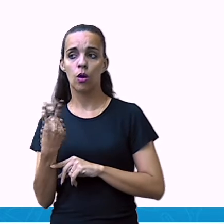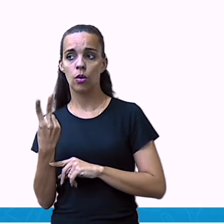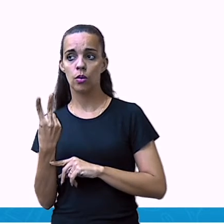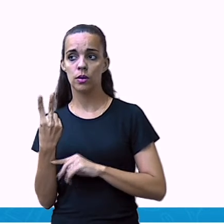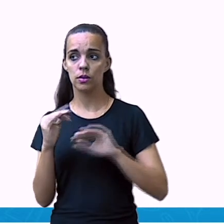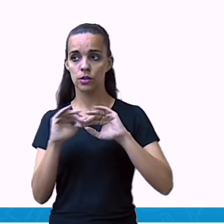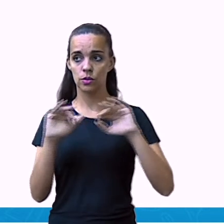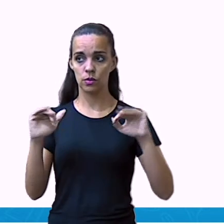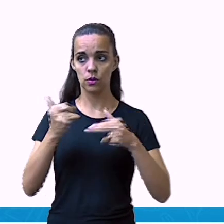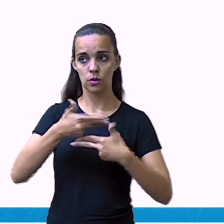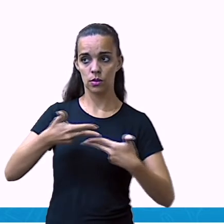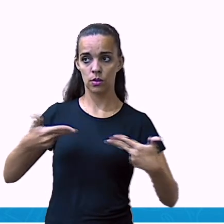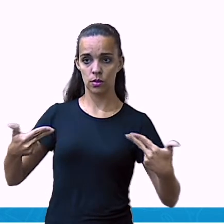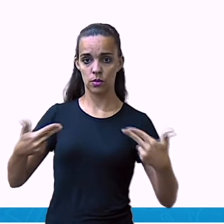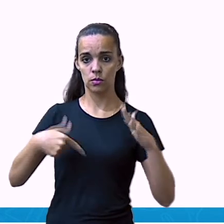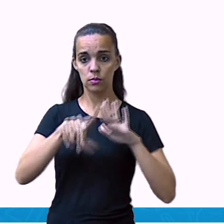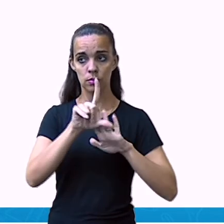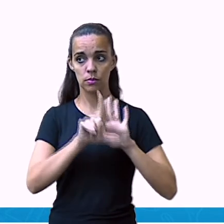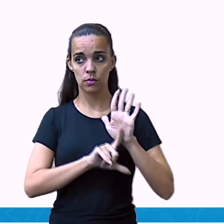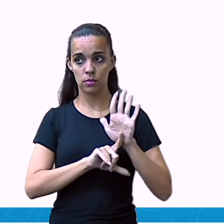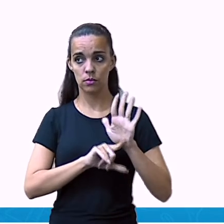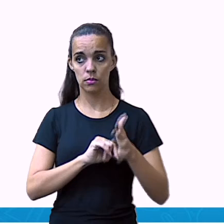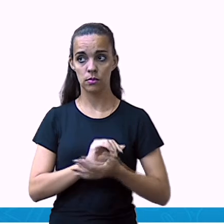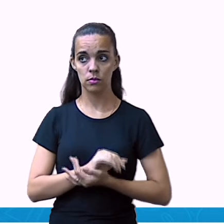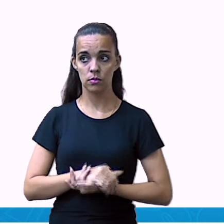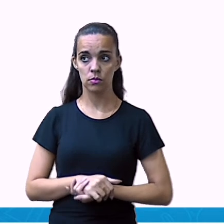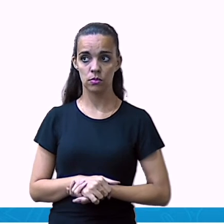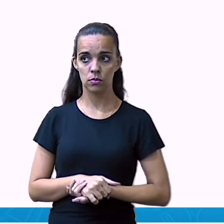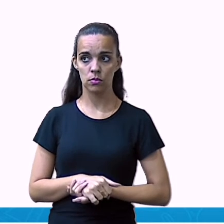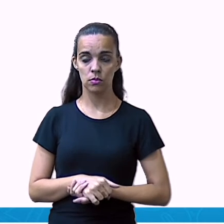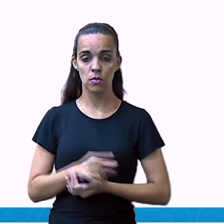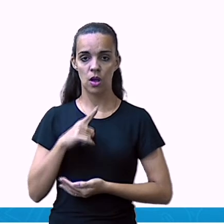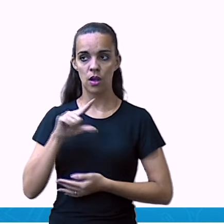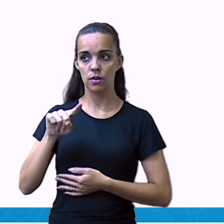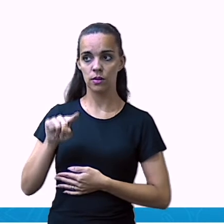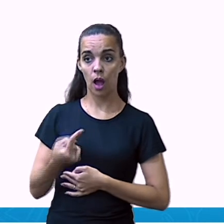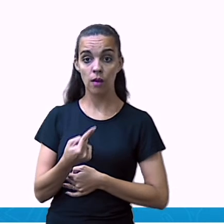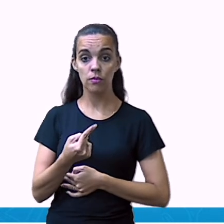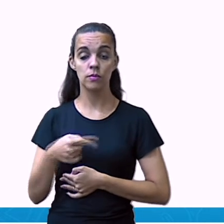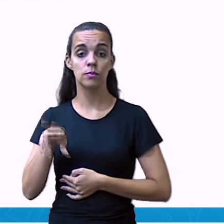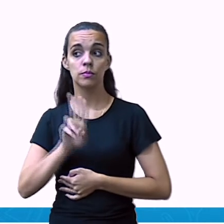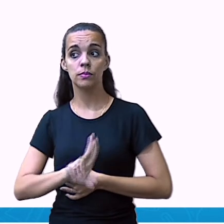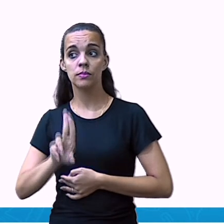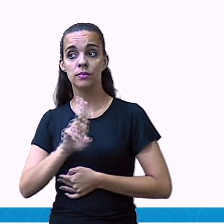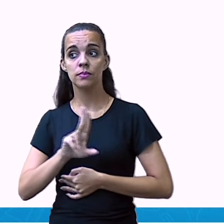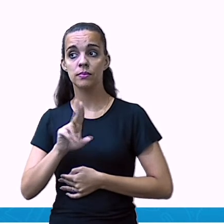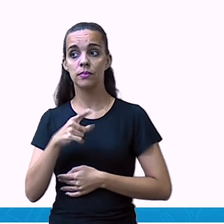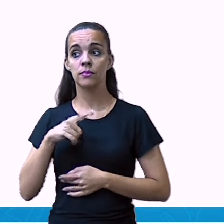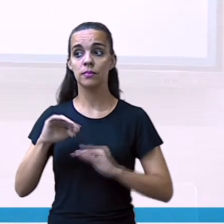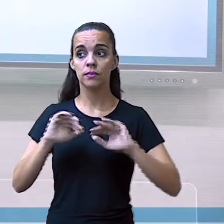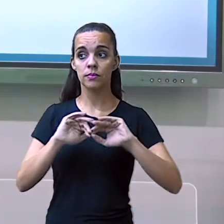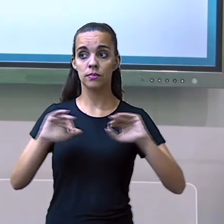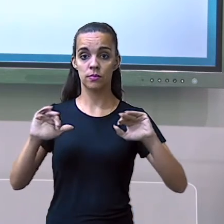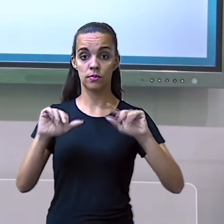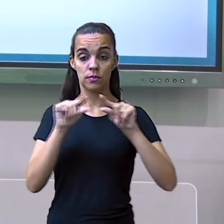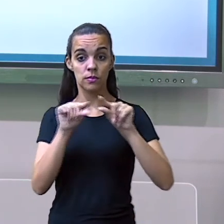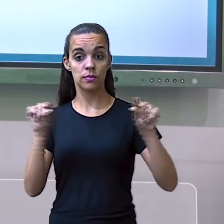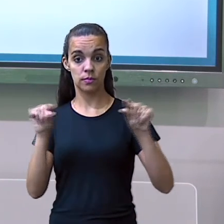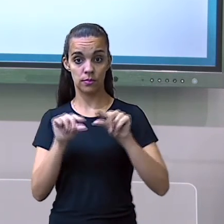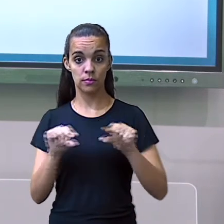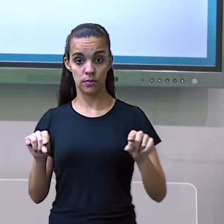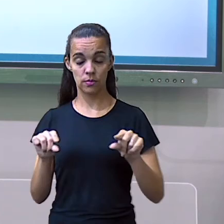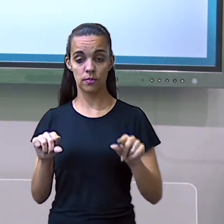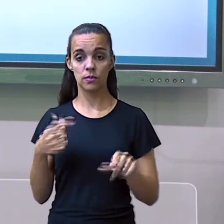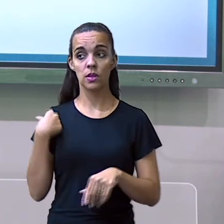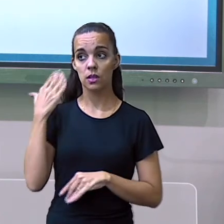separar elementos de uma lista? A vírgula foi usada para separar frases, não